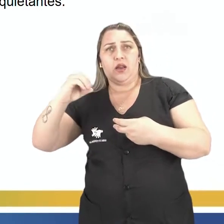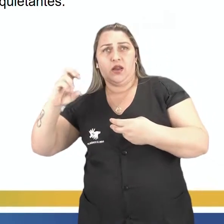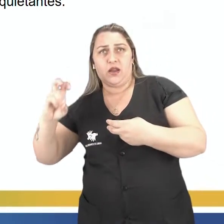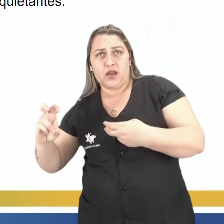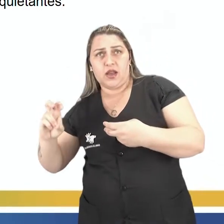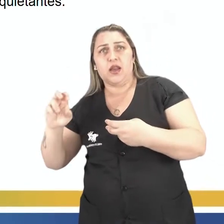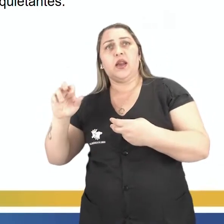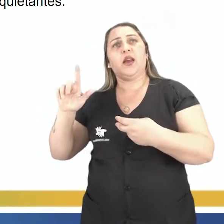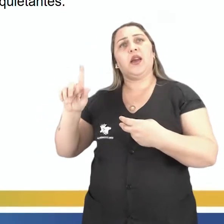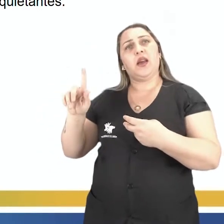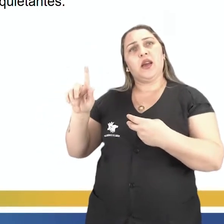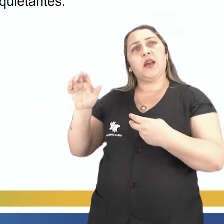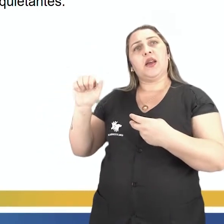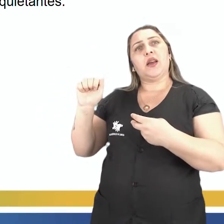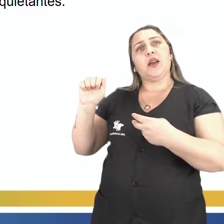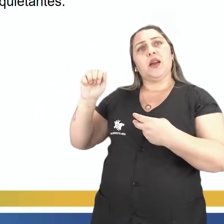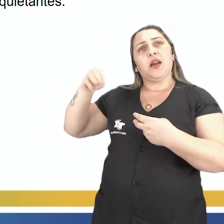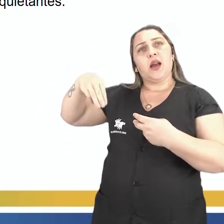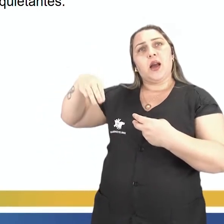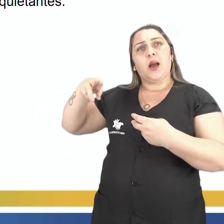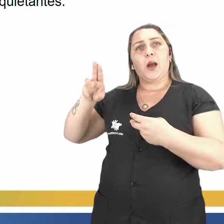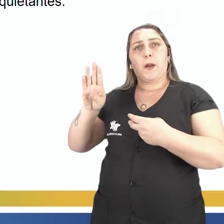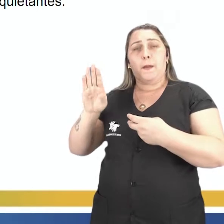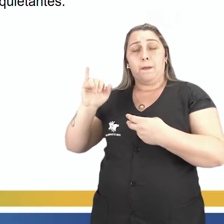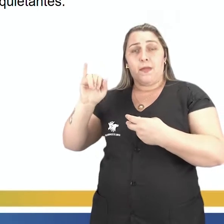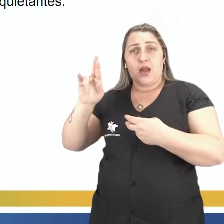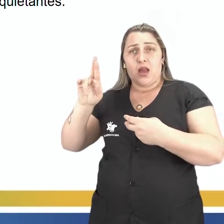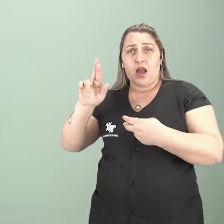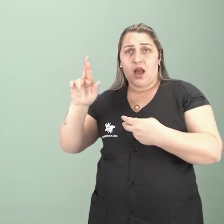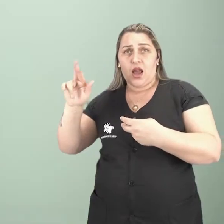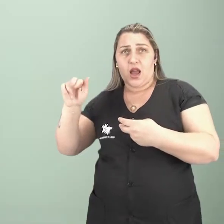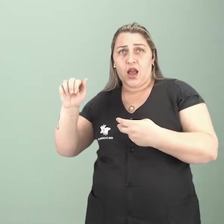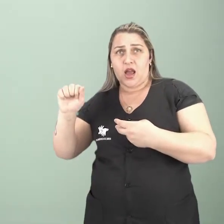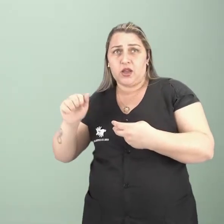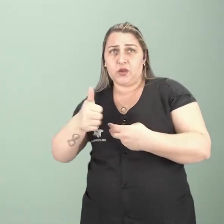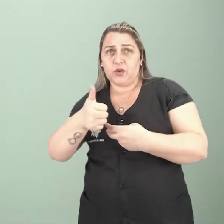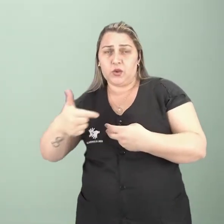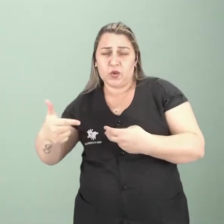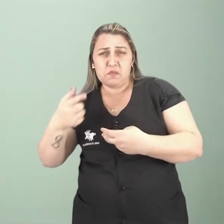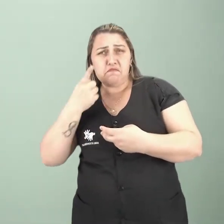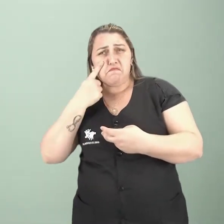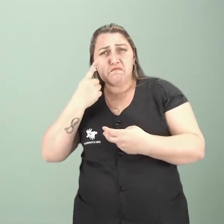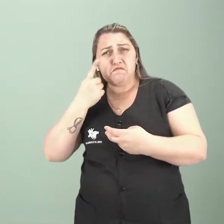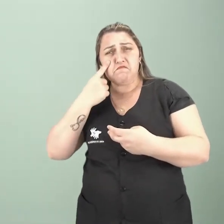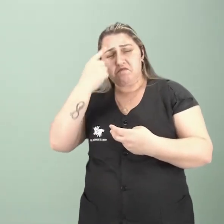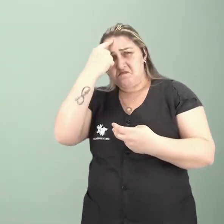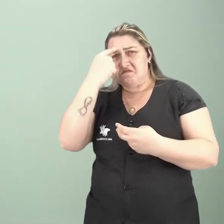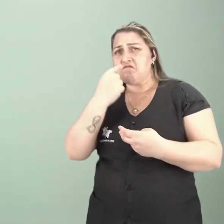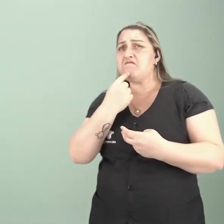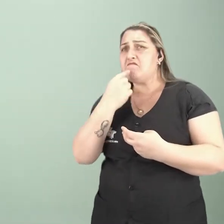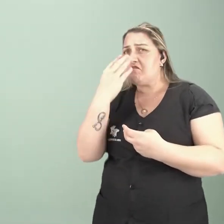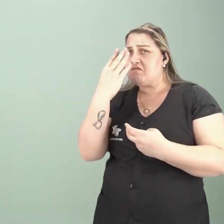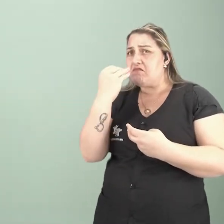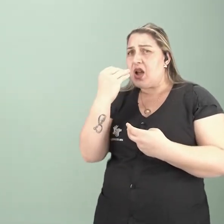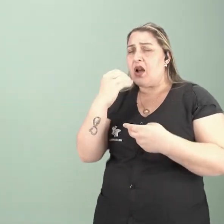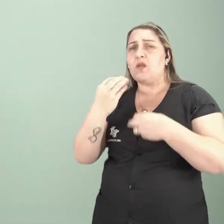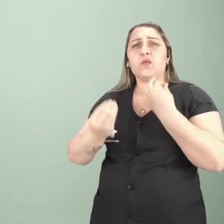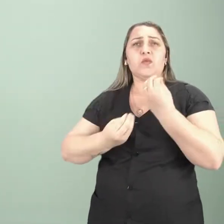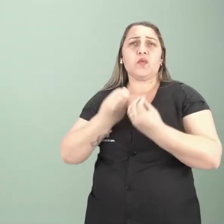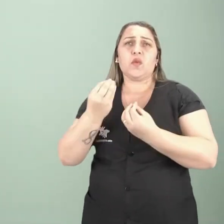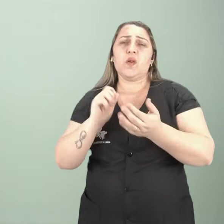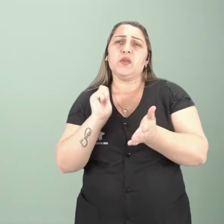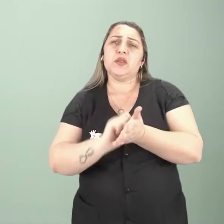12, de 2005 também. Nós temos a sensação, quando observamos essas fotografias, porque como é que